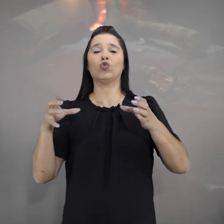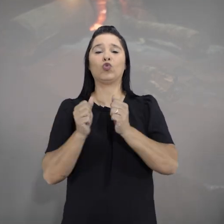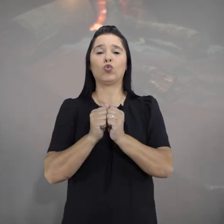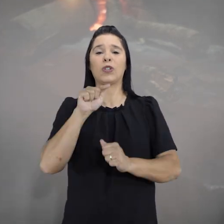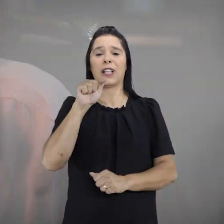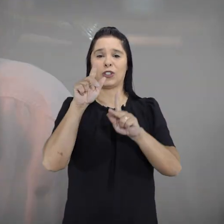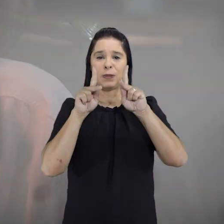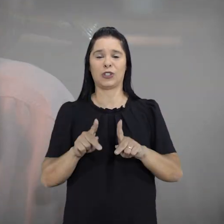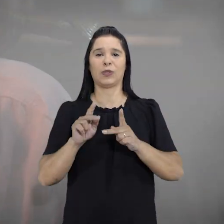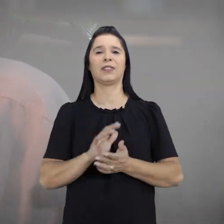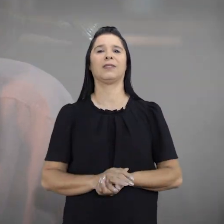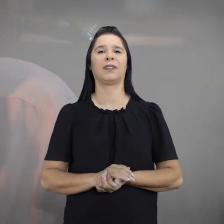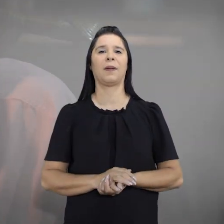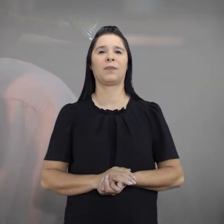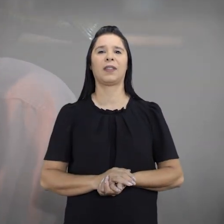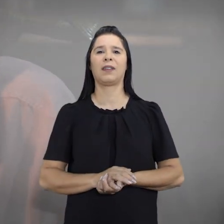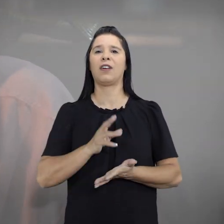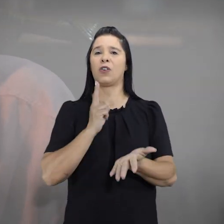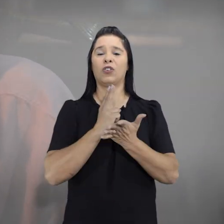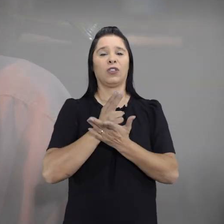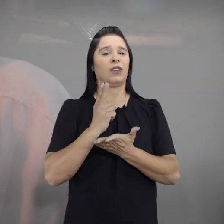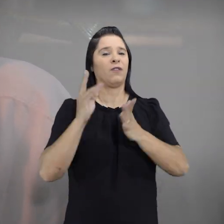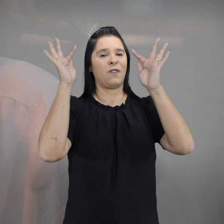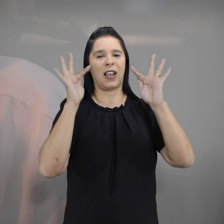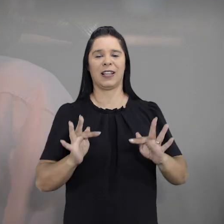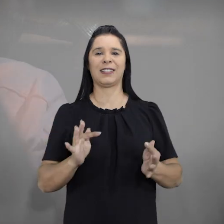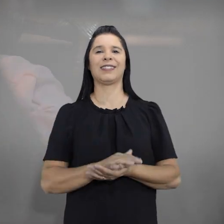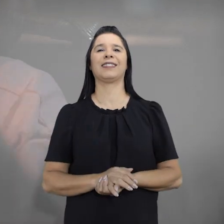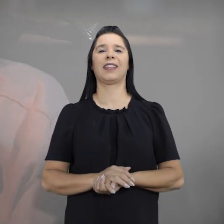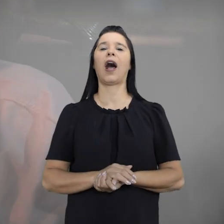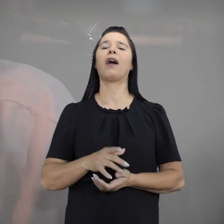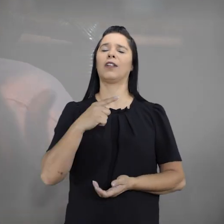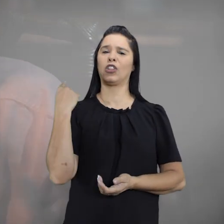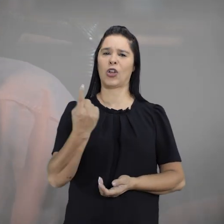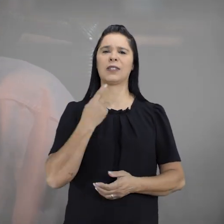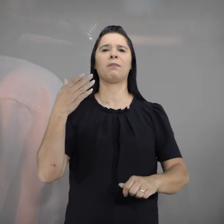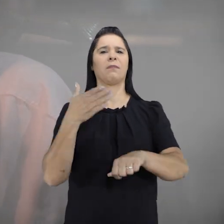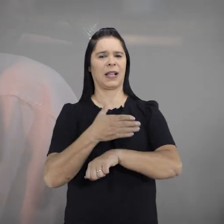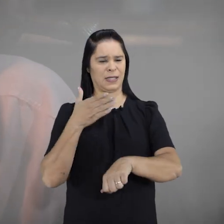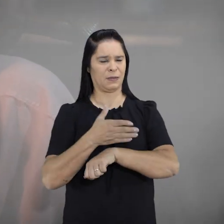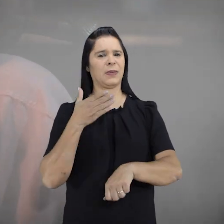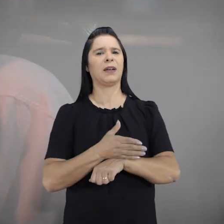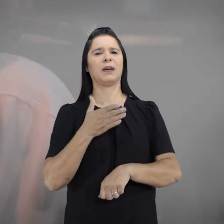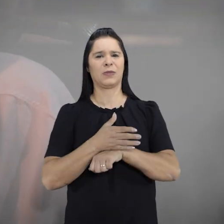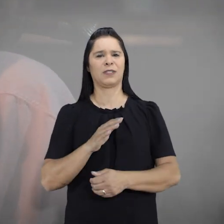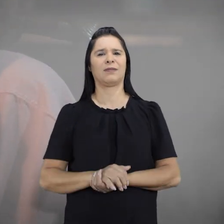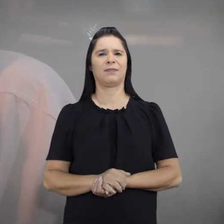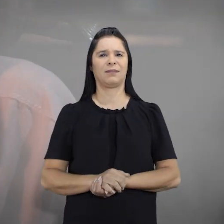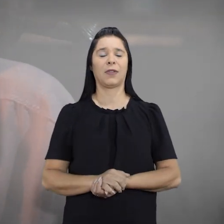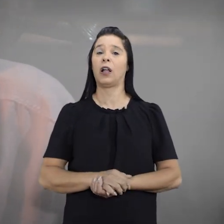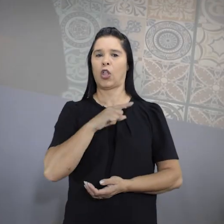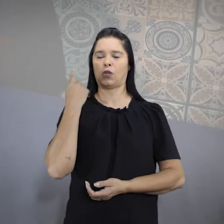ano. Mas dando continuidade a gente fica feliz. Porque a gente fez parte e continua fazendo. Nós não morreu